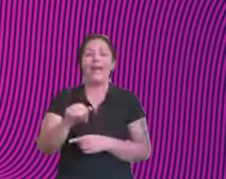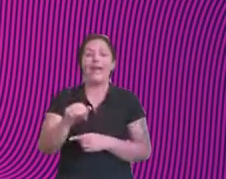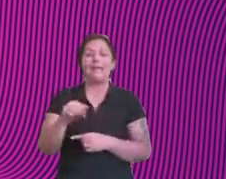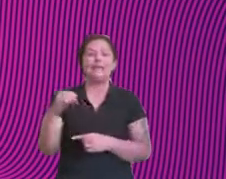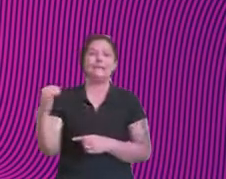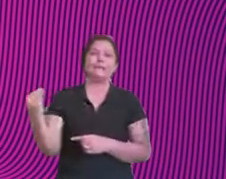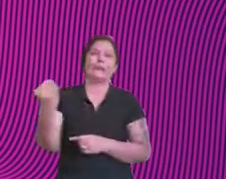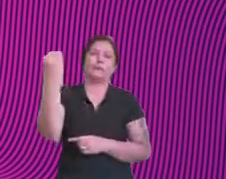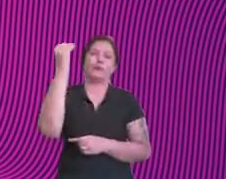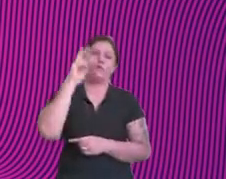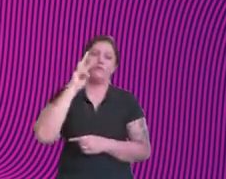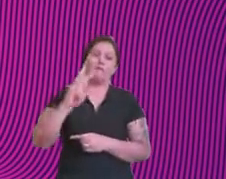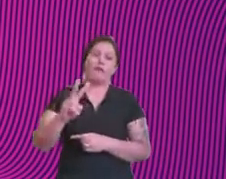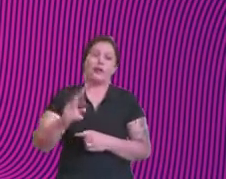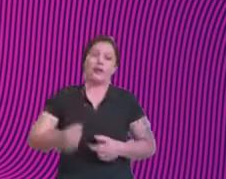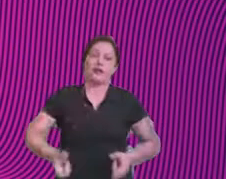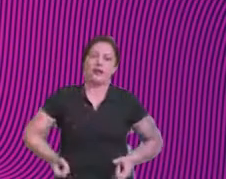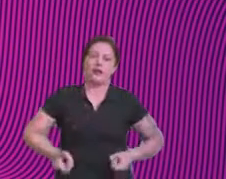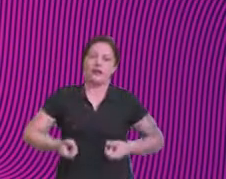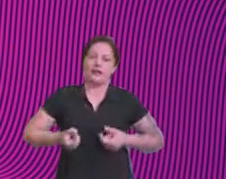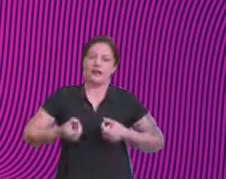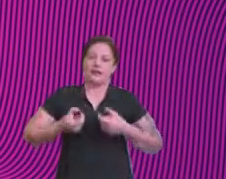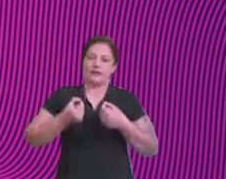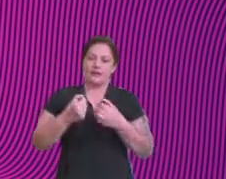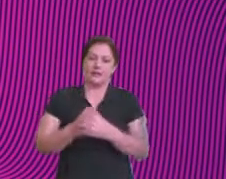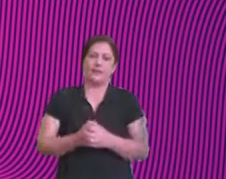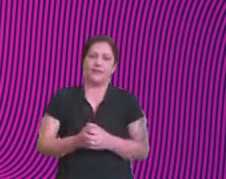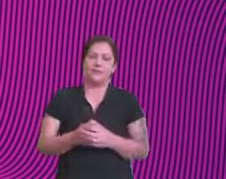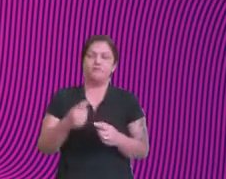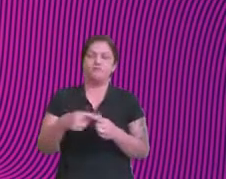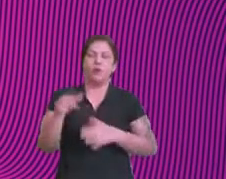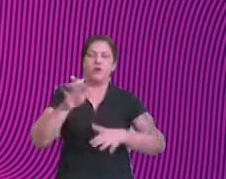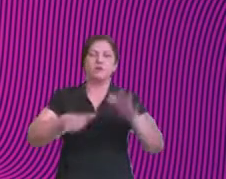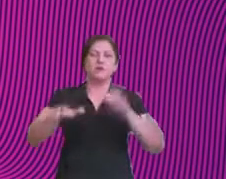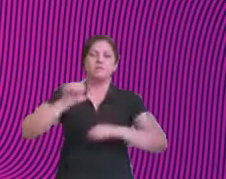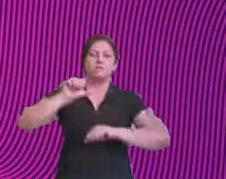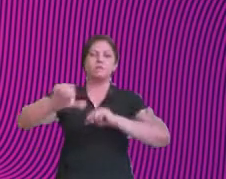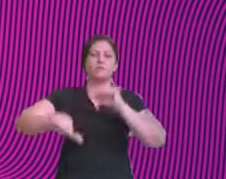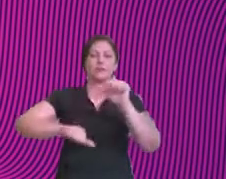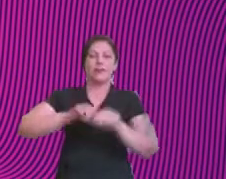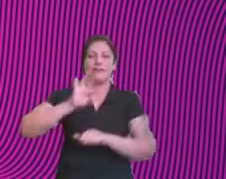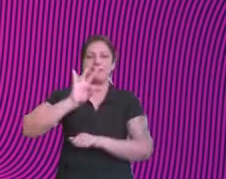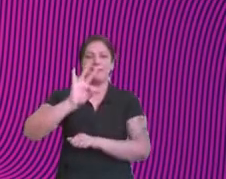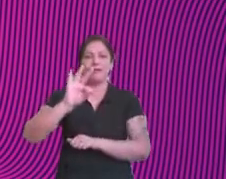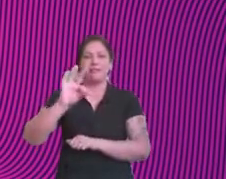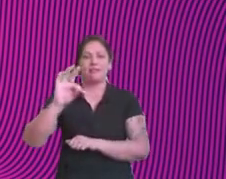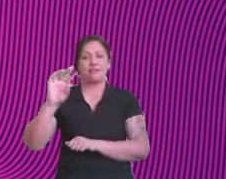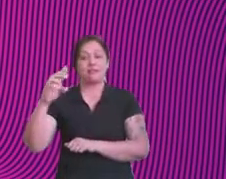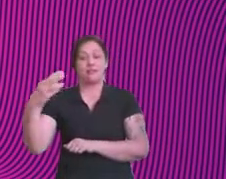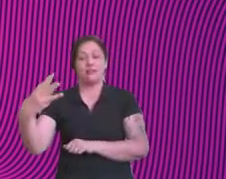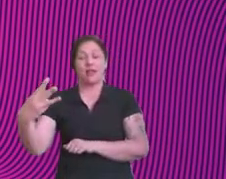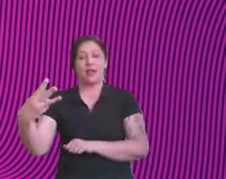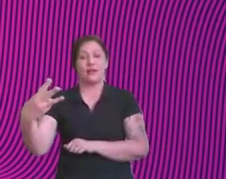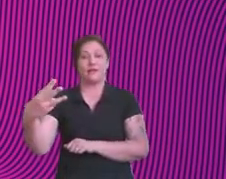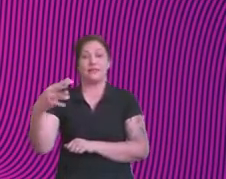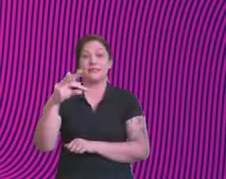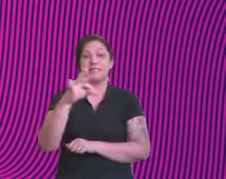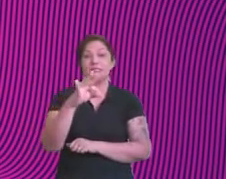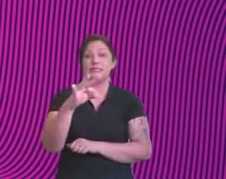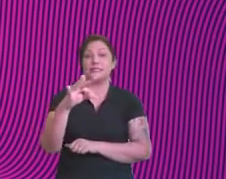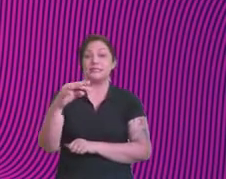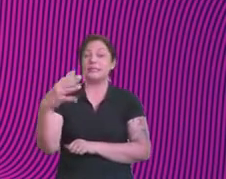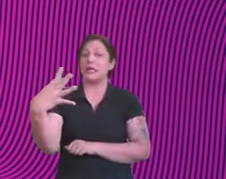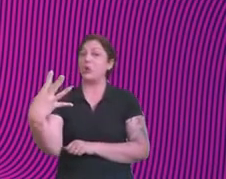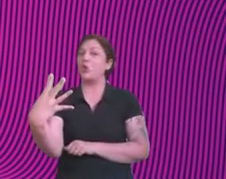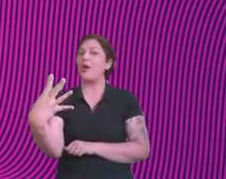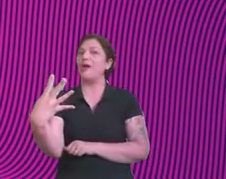Ele pode mudar o T1 para T2, ele pode mudar o T3 para T4. A gente sabe hoje que as ressecções endoscópicas loco-regionais